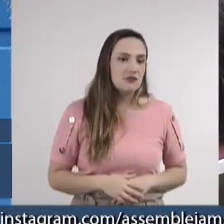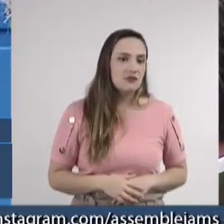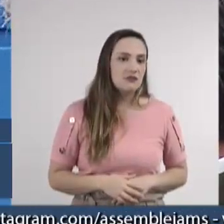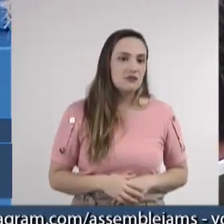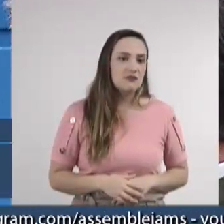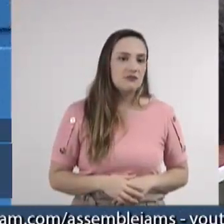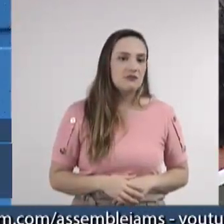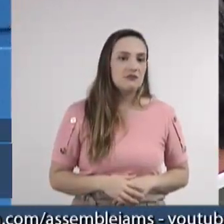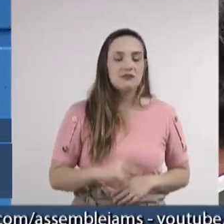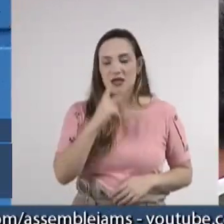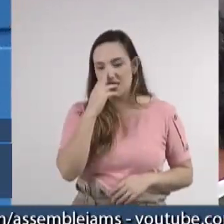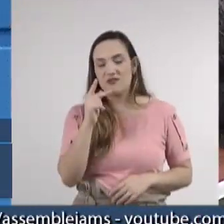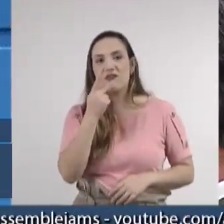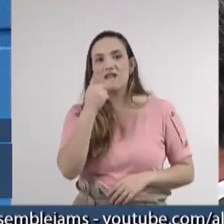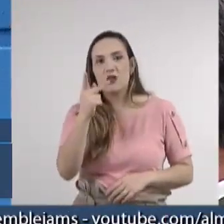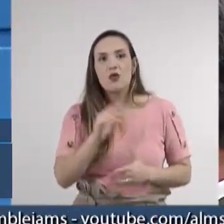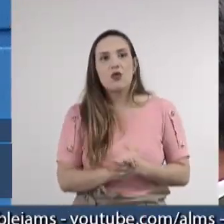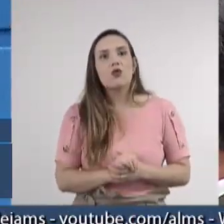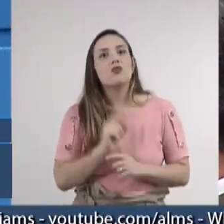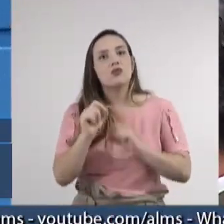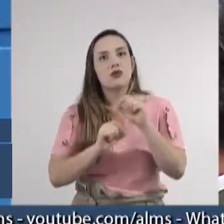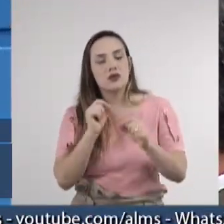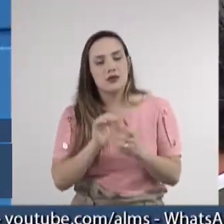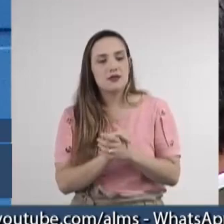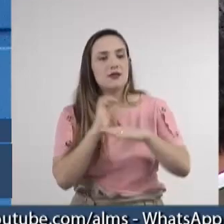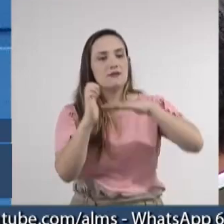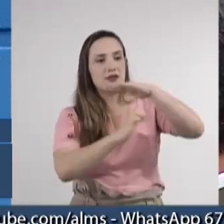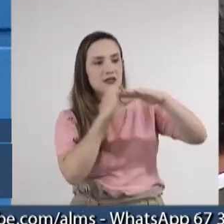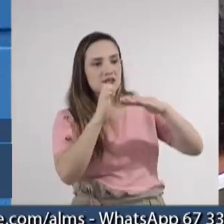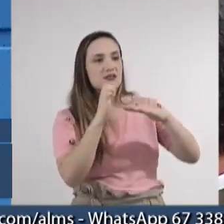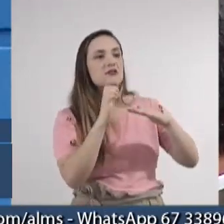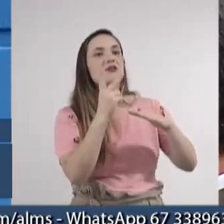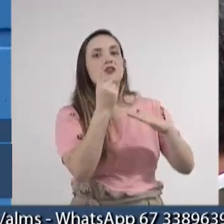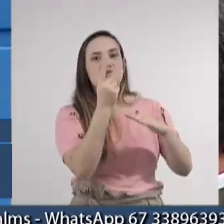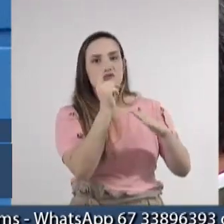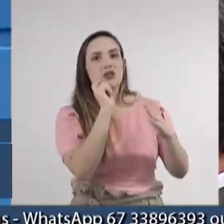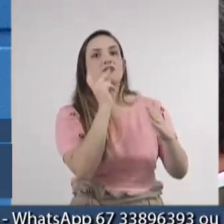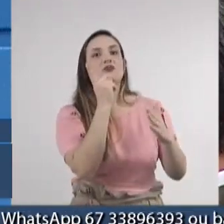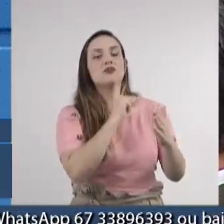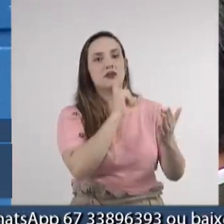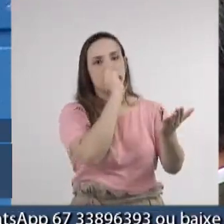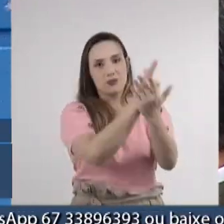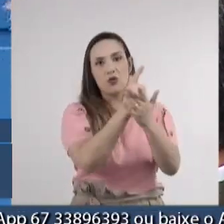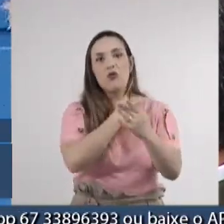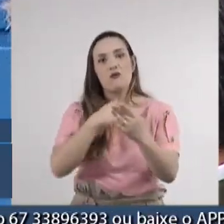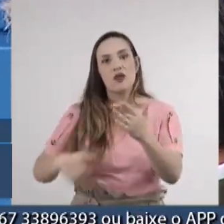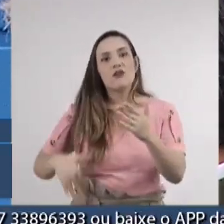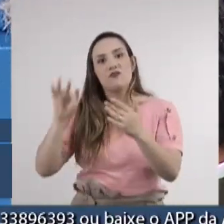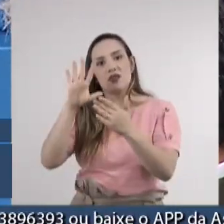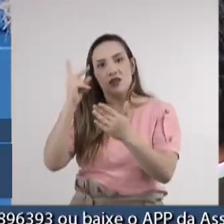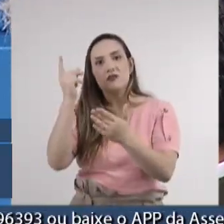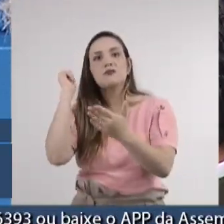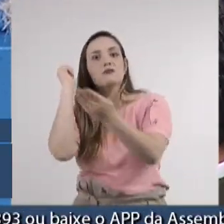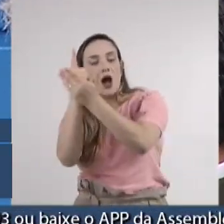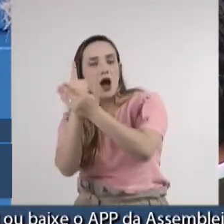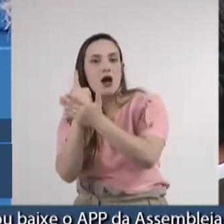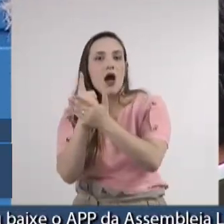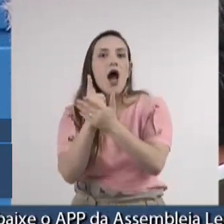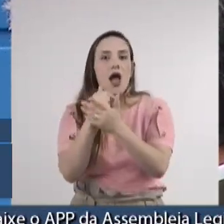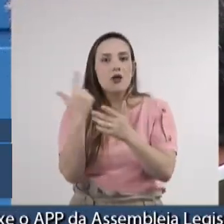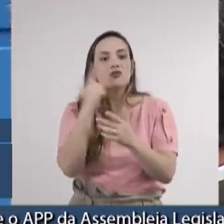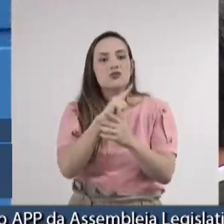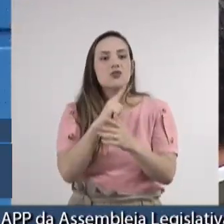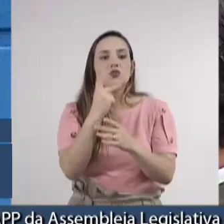na modelagem estabeleceu-se, ó, a empresa vai ter que investir X, o governo vai investir X e vai duplicar